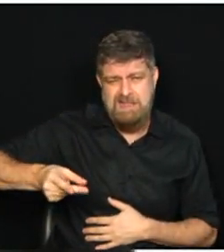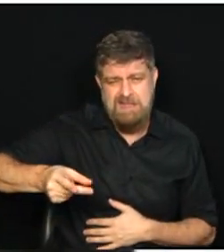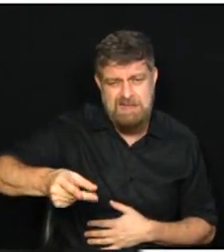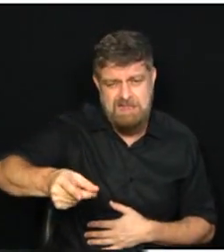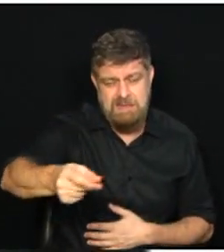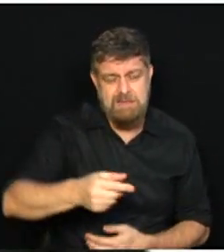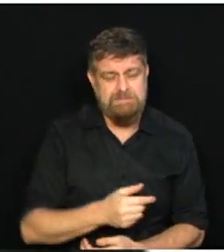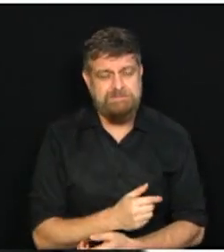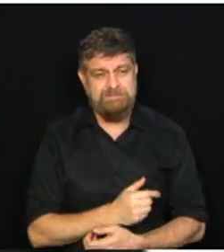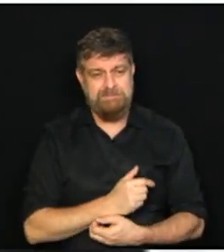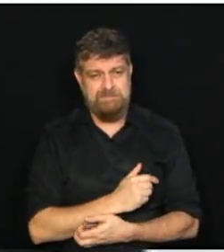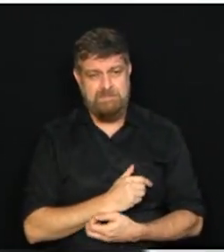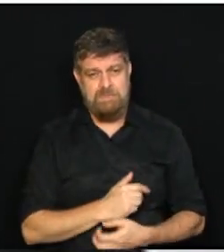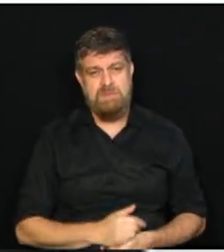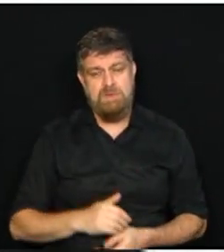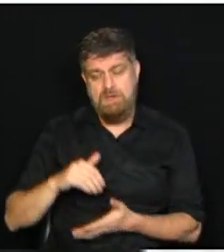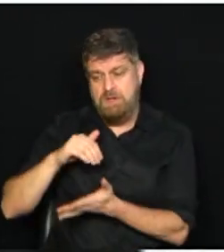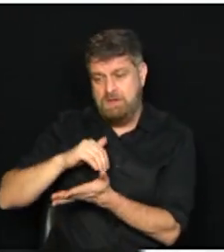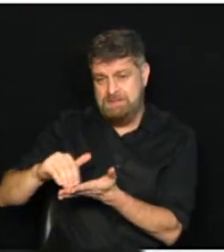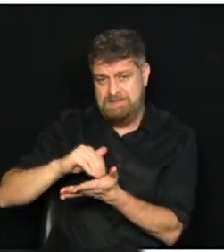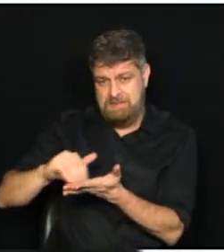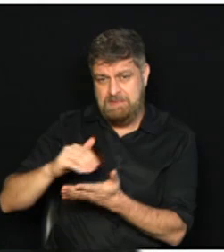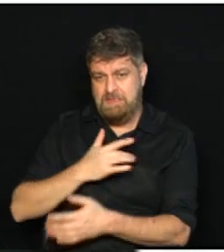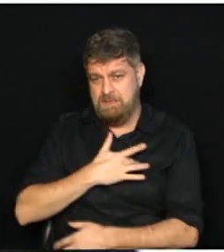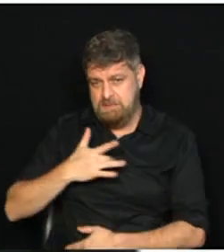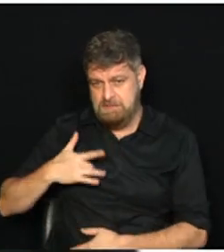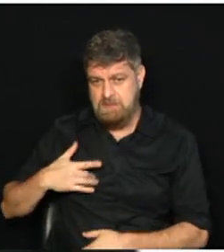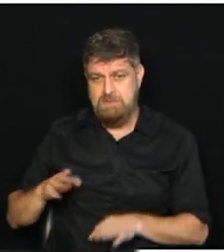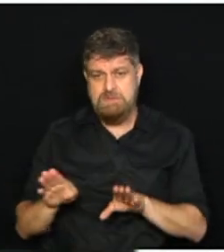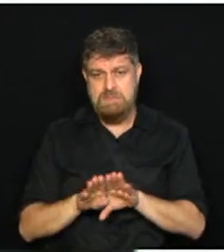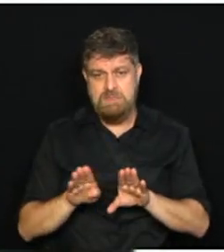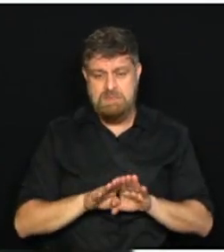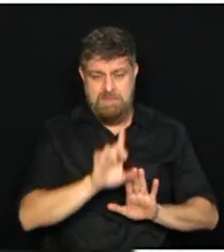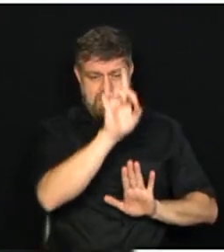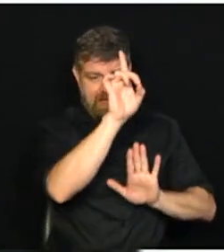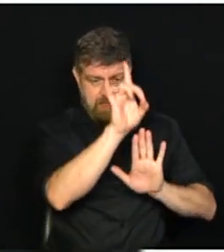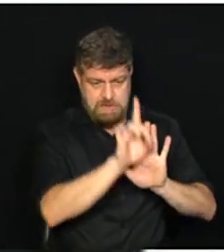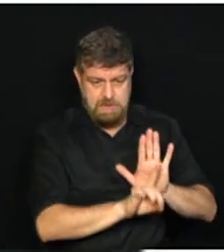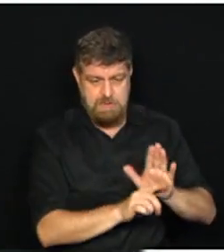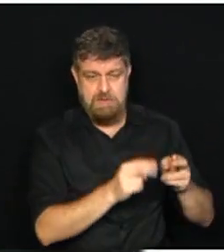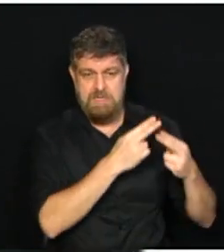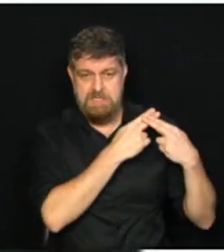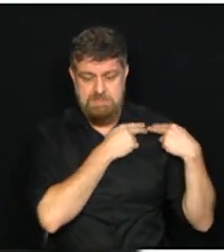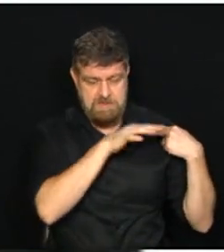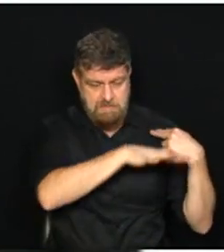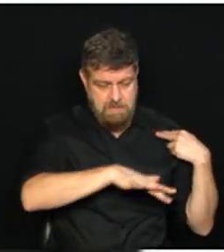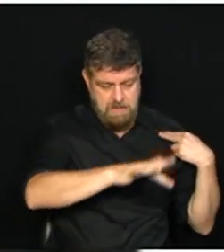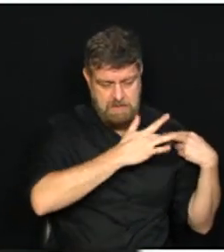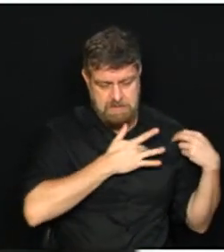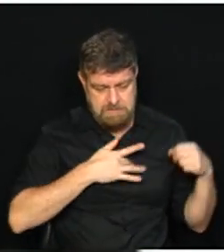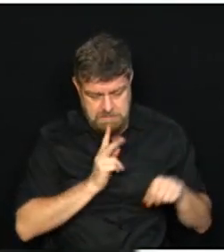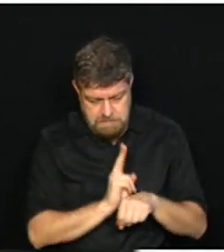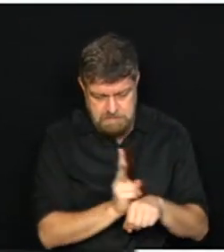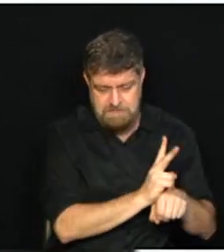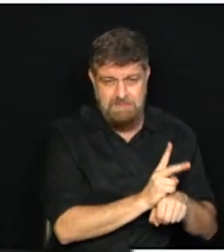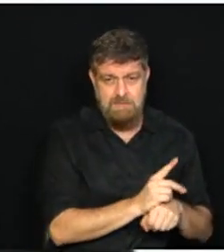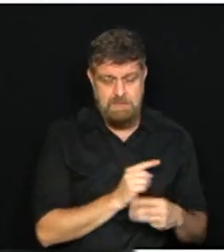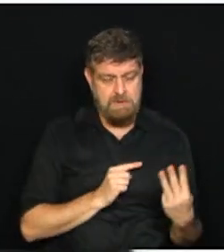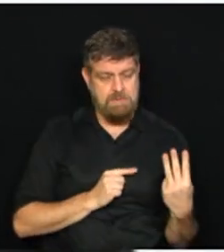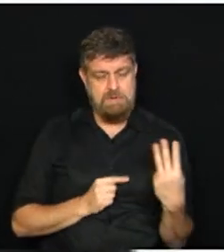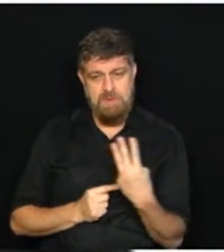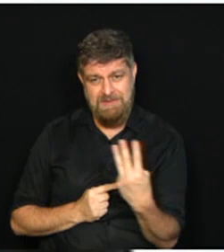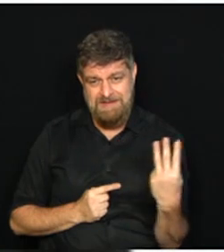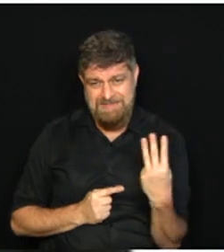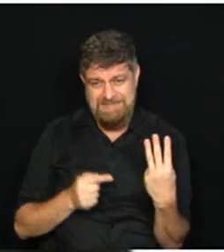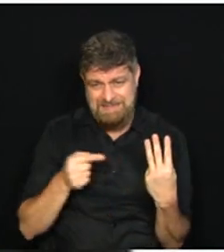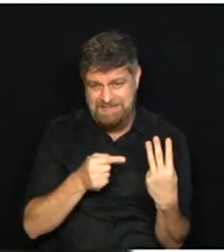desejável. Secretário Laíra, a diretora Andréia também, aí estão nos acompanhando diuturnamente, nós estamos